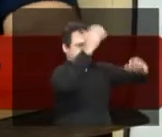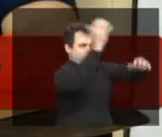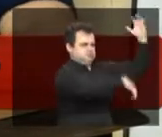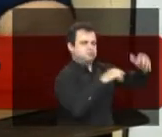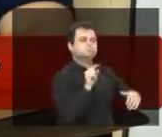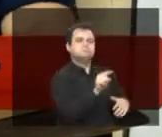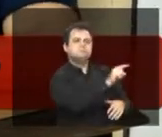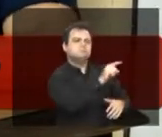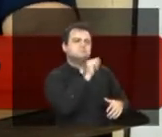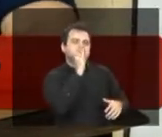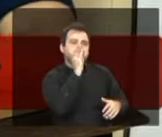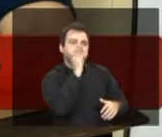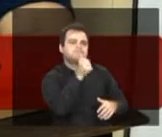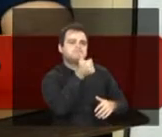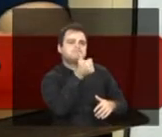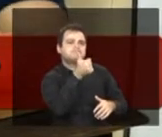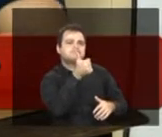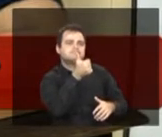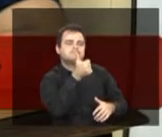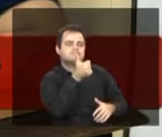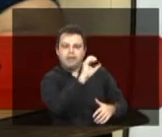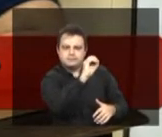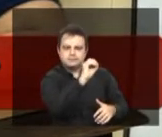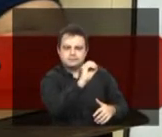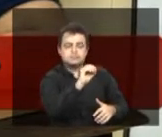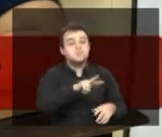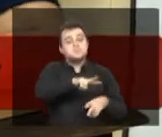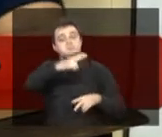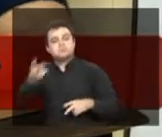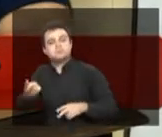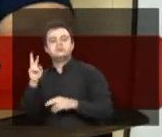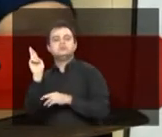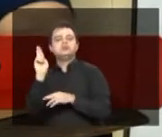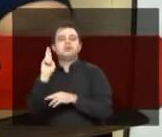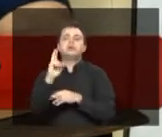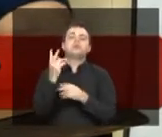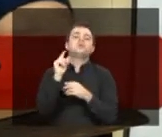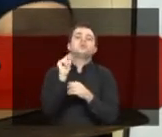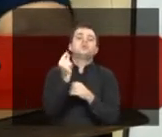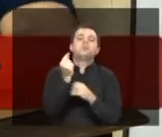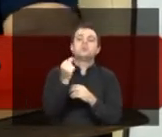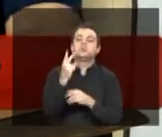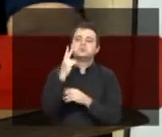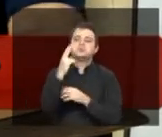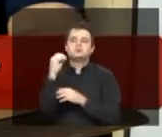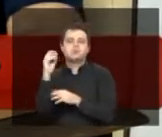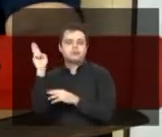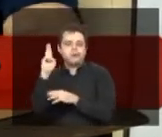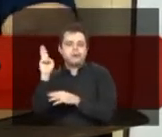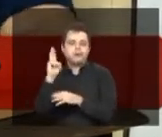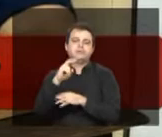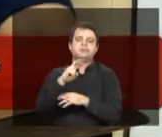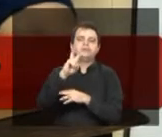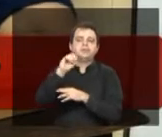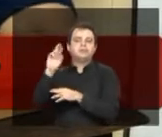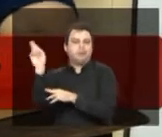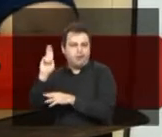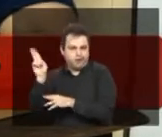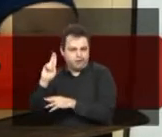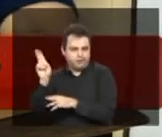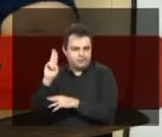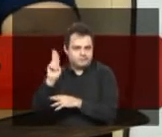10 árvores ali, vamos colocar que desse R$200, um exemplo, ou R$500. Não, a gente vai fazer o quê? São